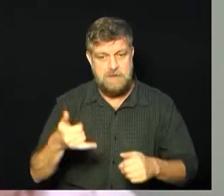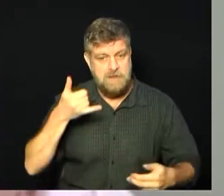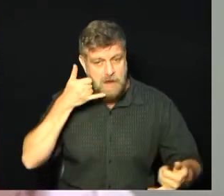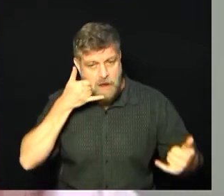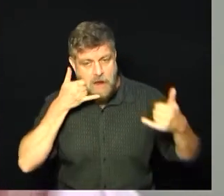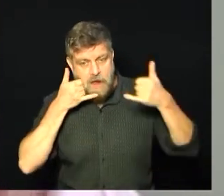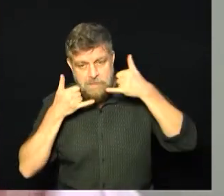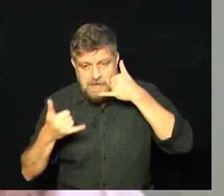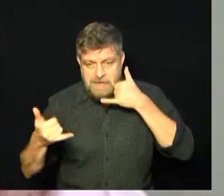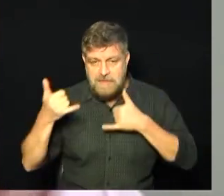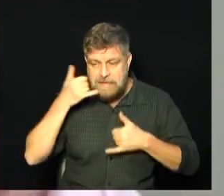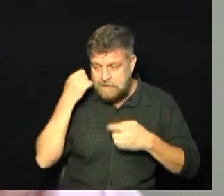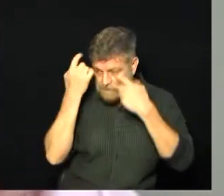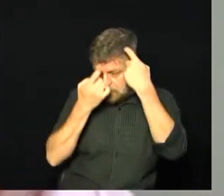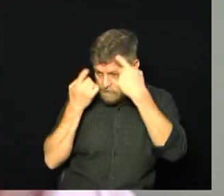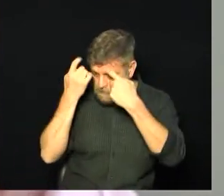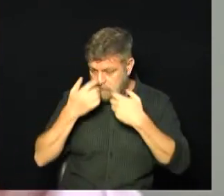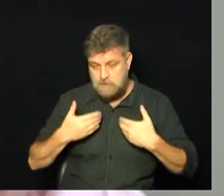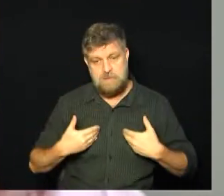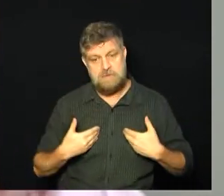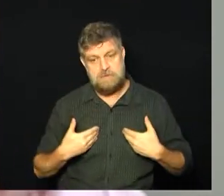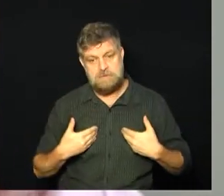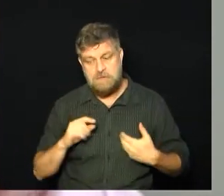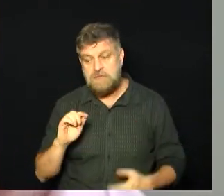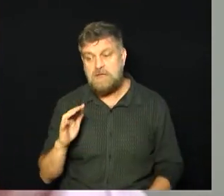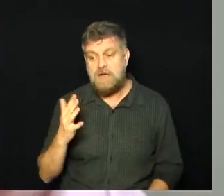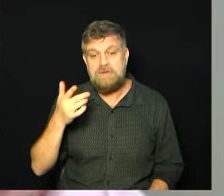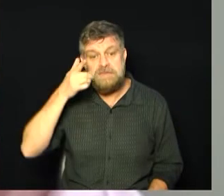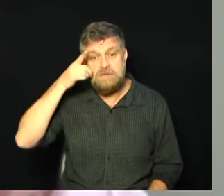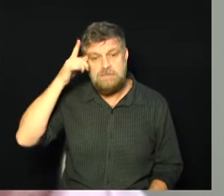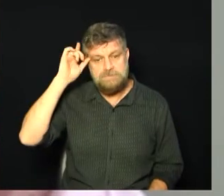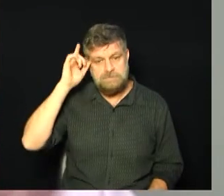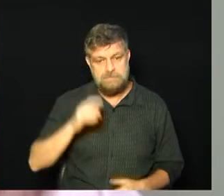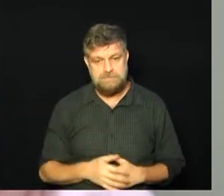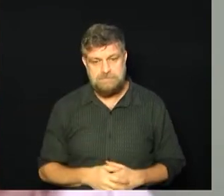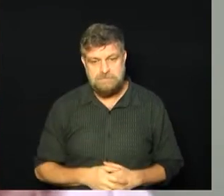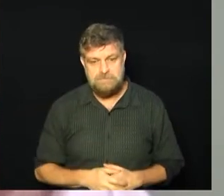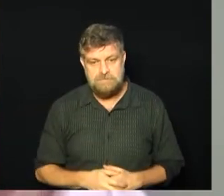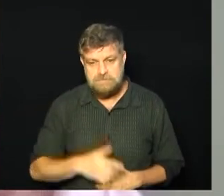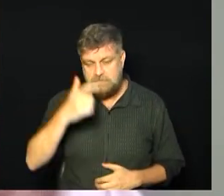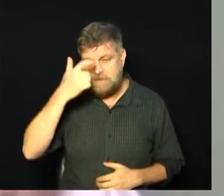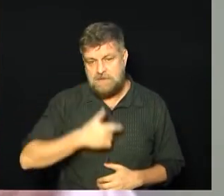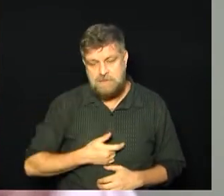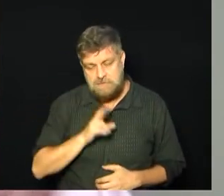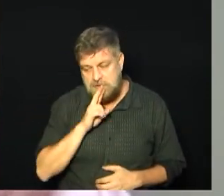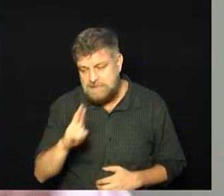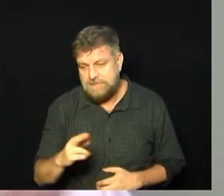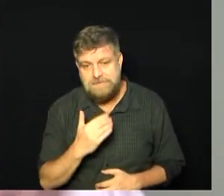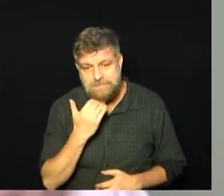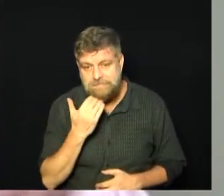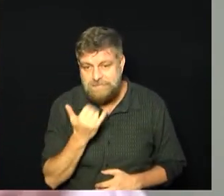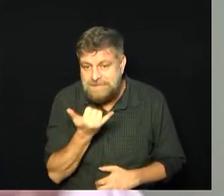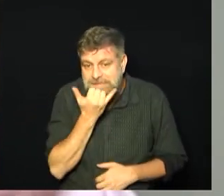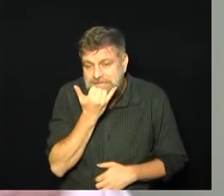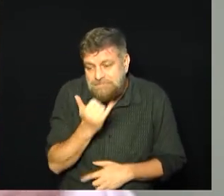que estiveram aí preocupados no acontecimento de ontem. Não consegui responder a todos, me